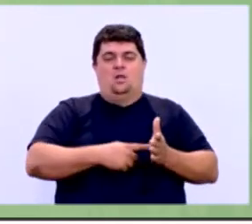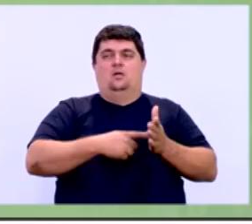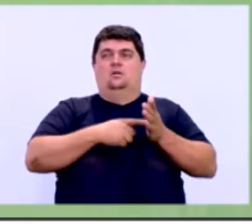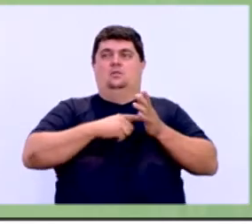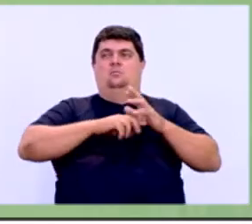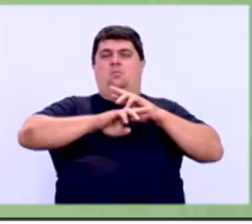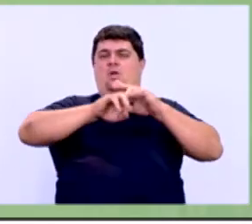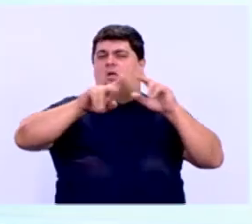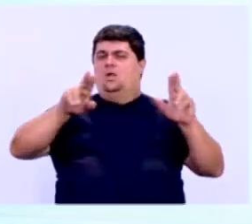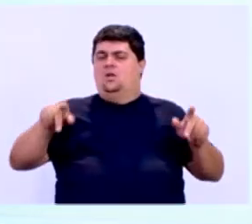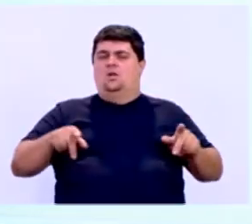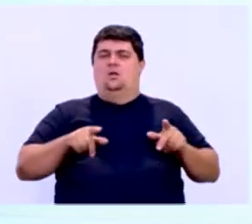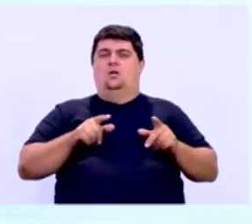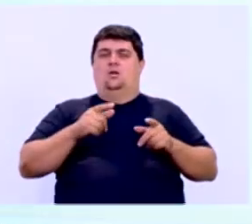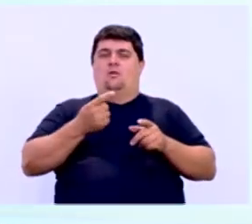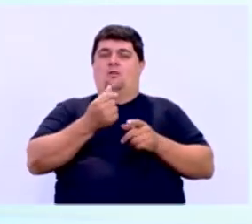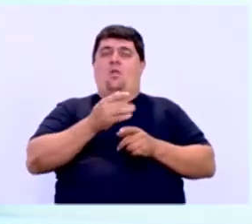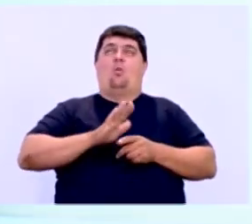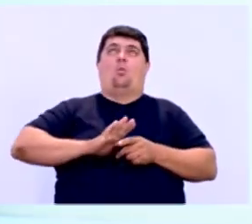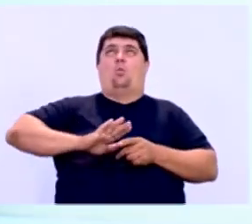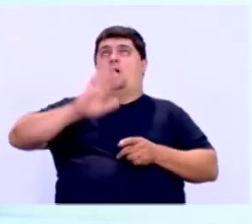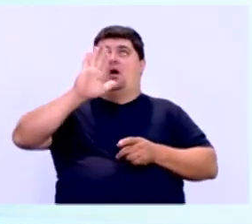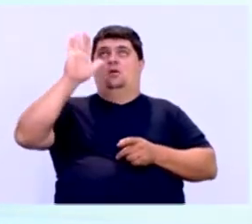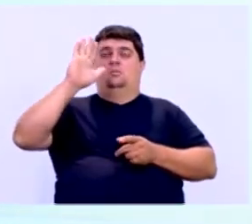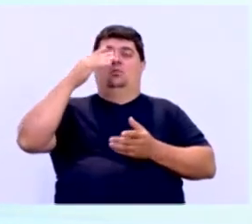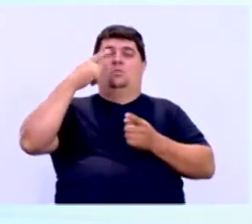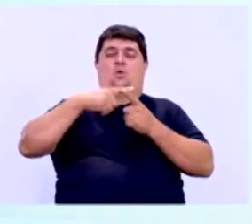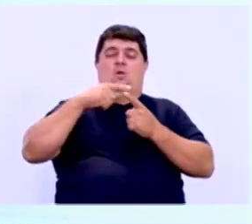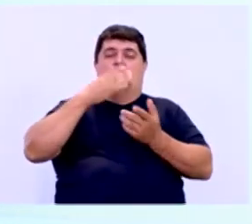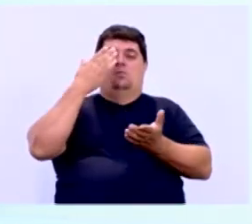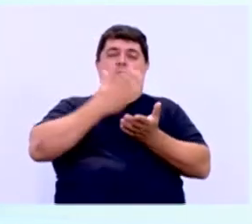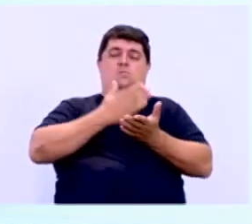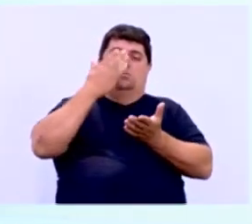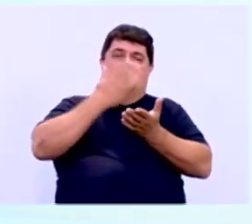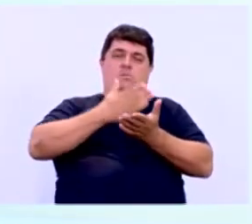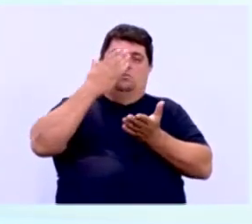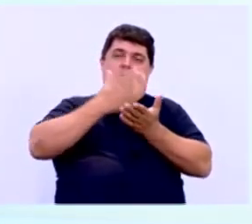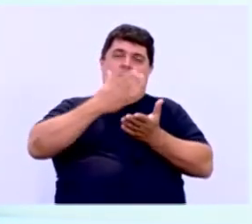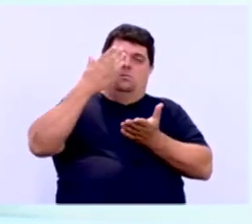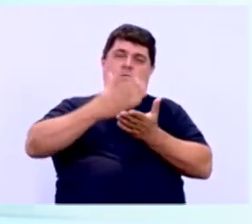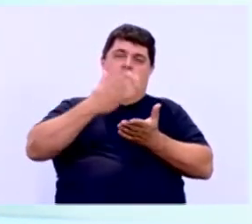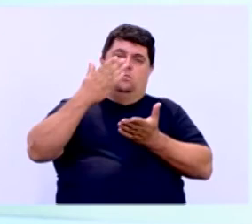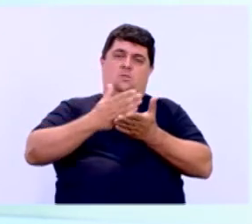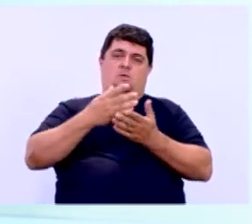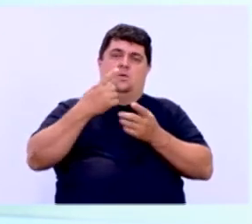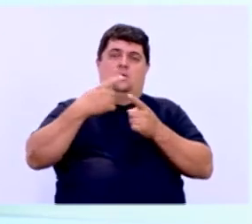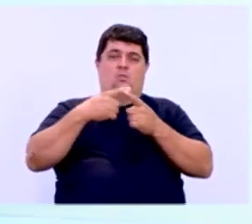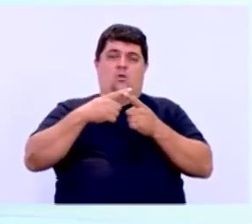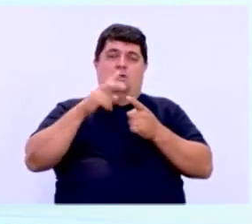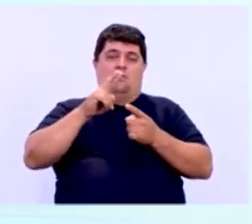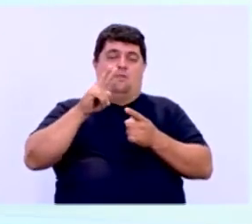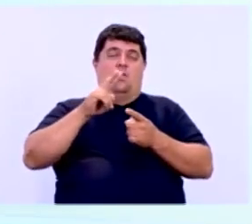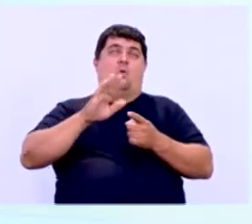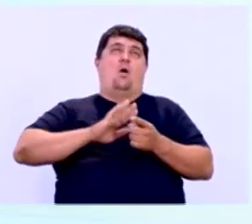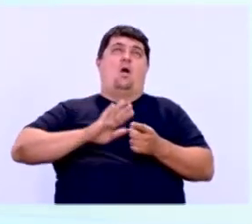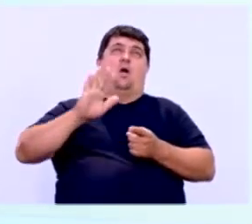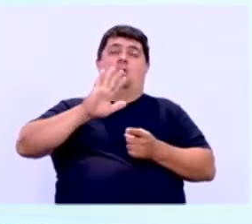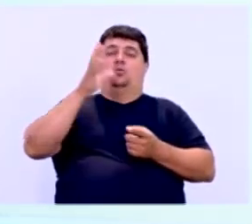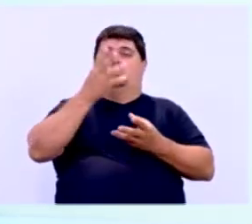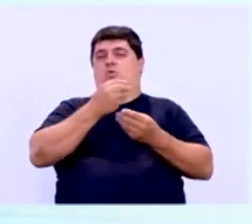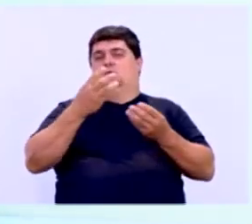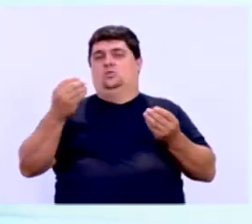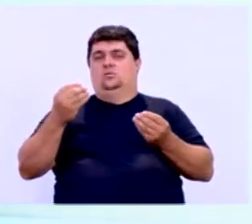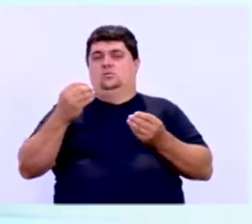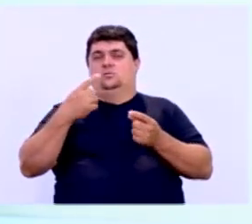e etc. Né? Esse financiamento de longo prazo, geralmente ele envolve valores altos, né? Porque quando você